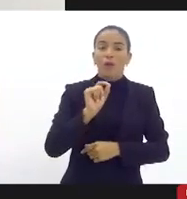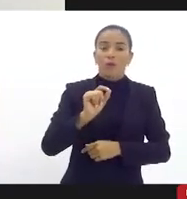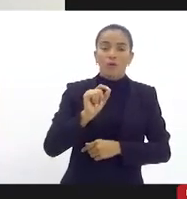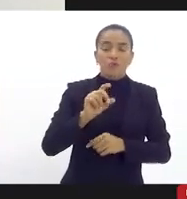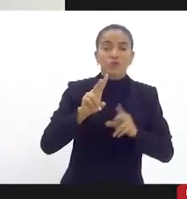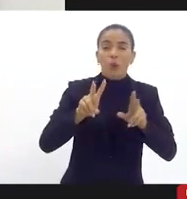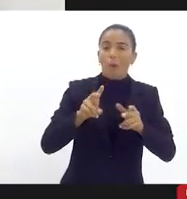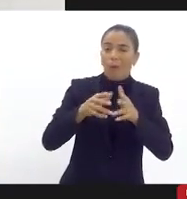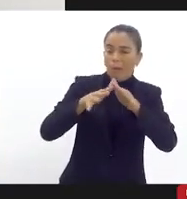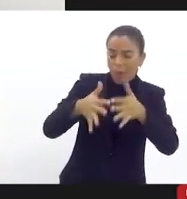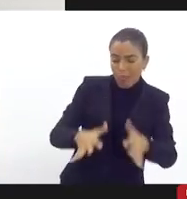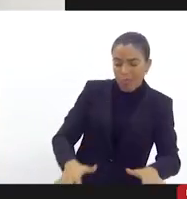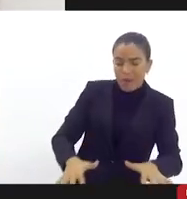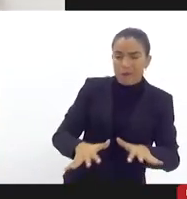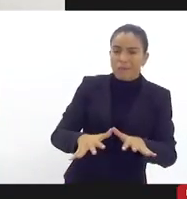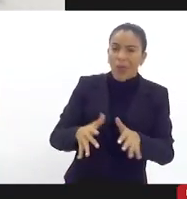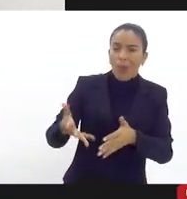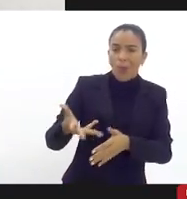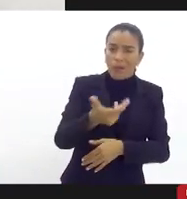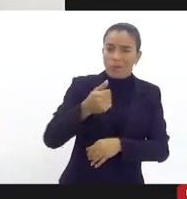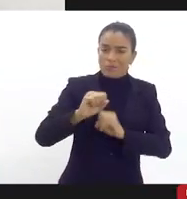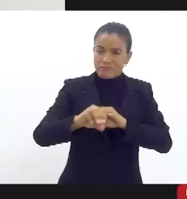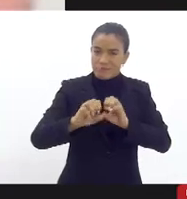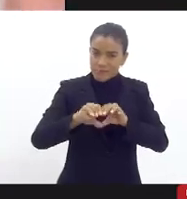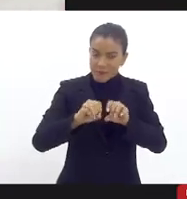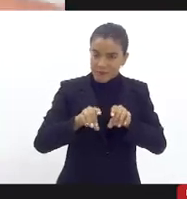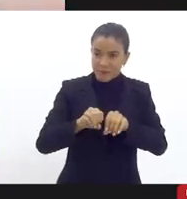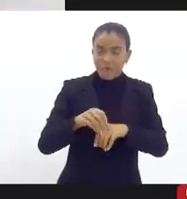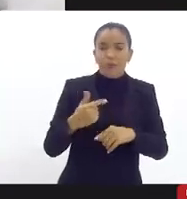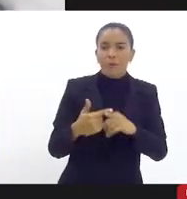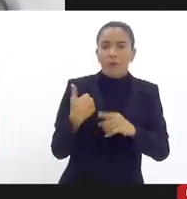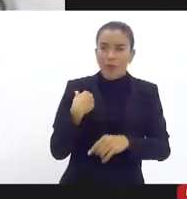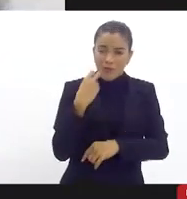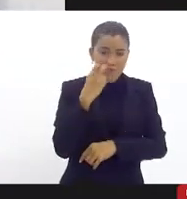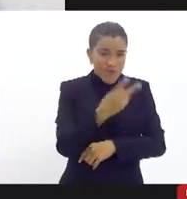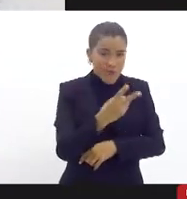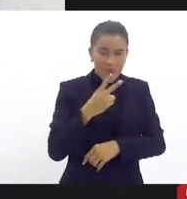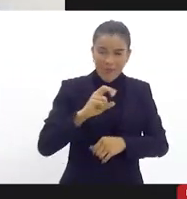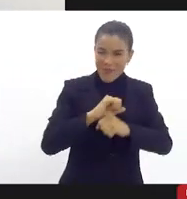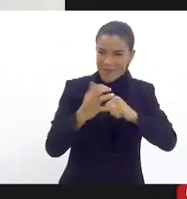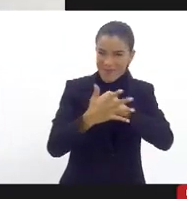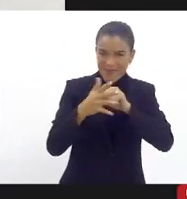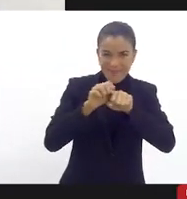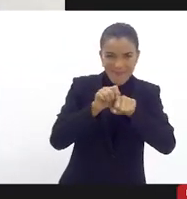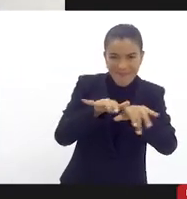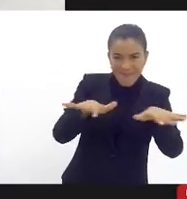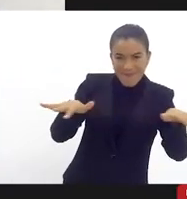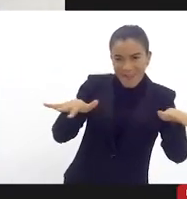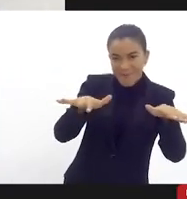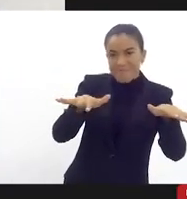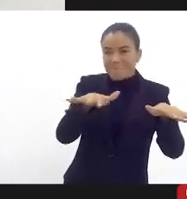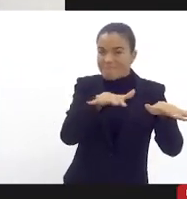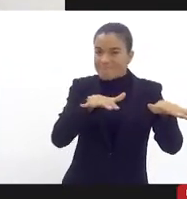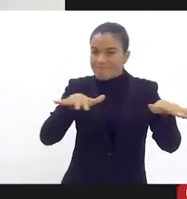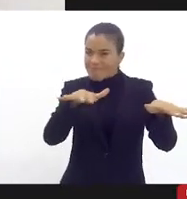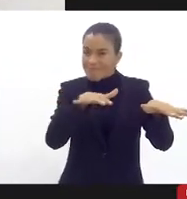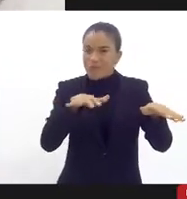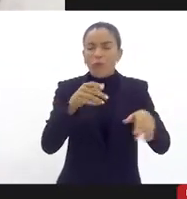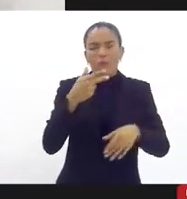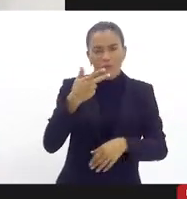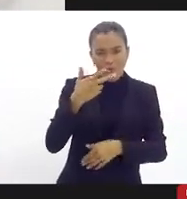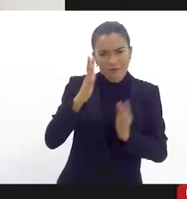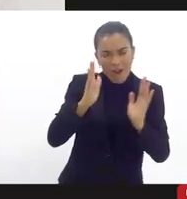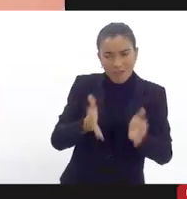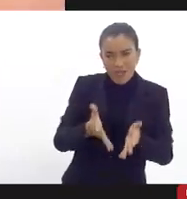pela precarização do ensino muito porque a gente viu na pandemia se a gravar diversas formas é como foi